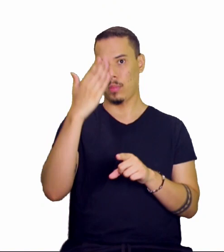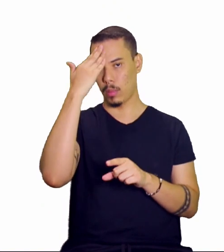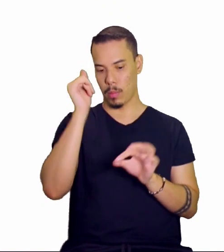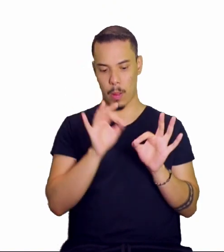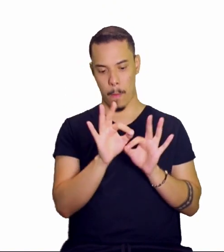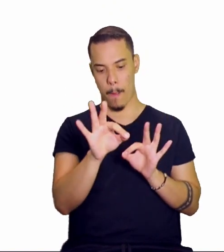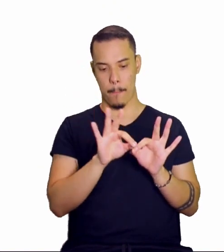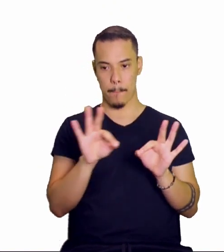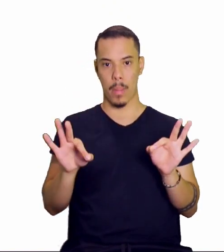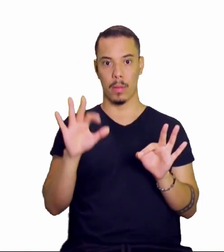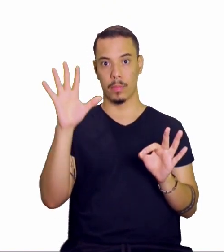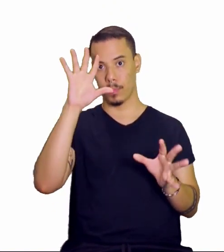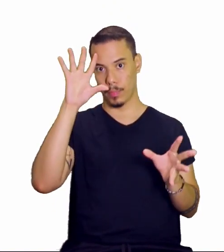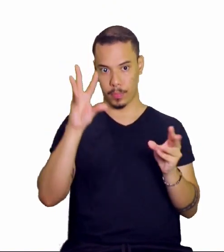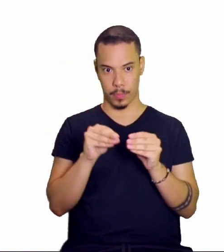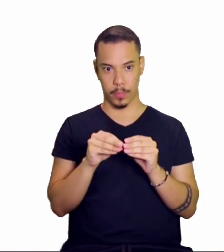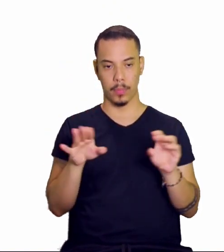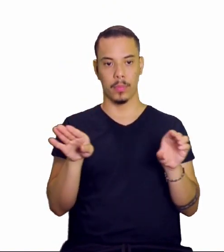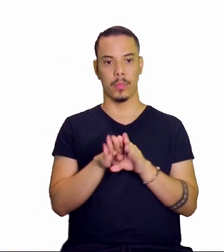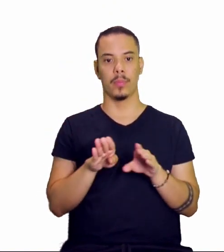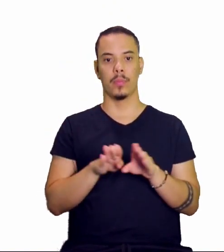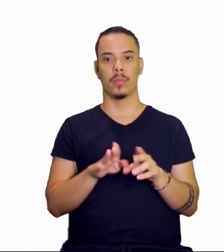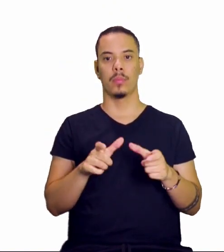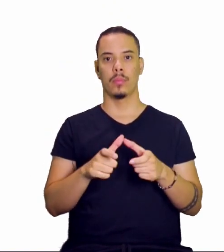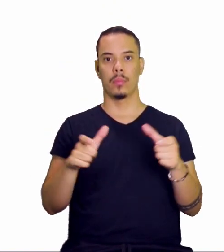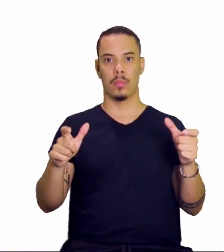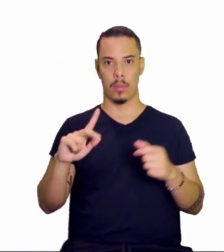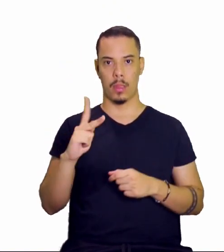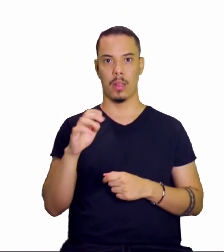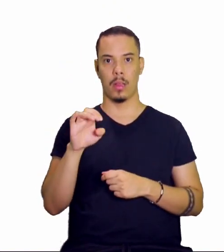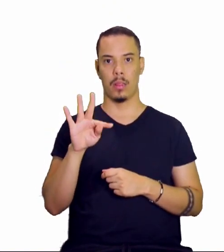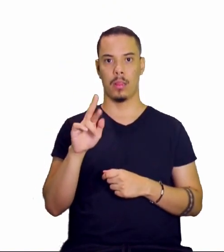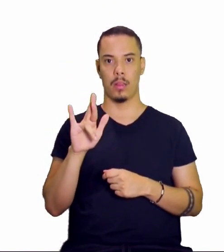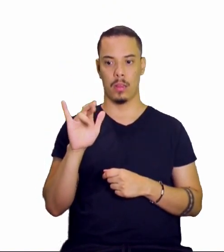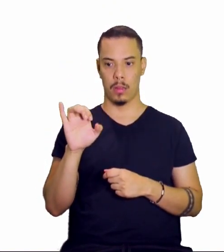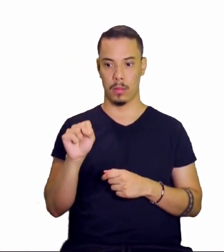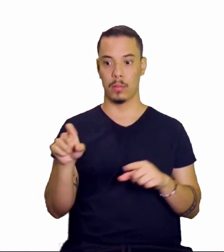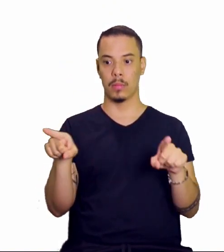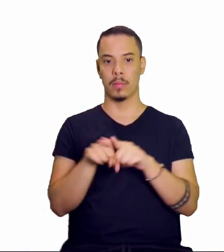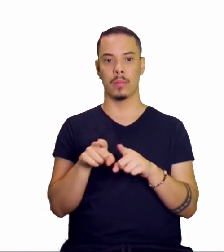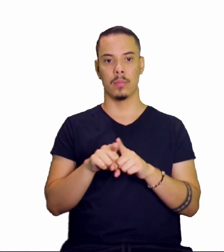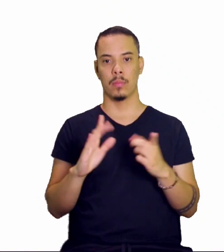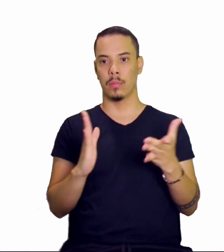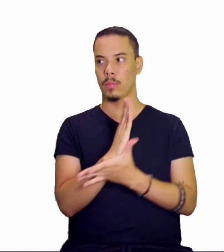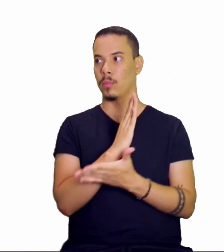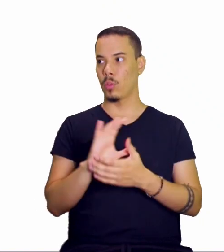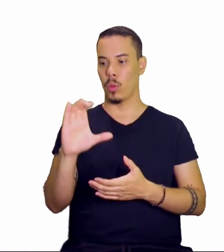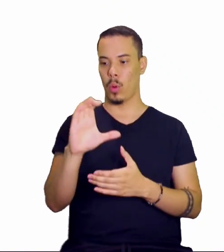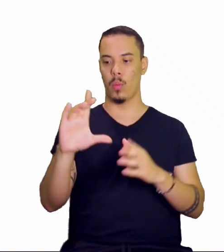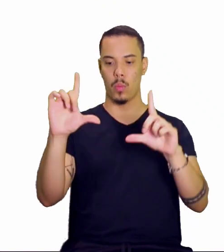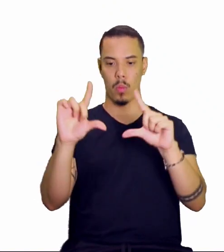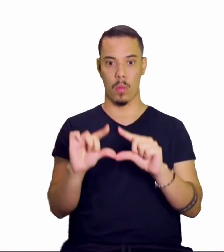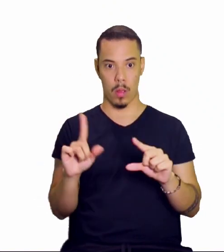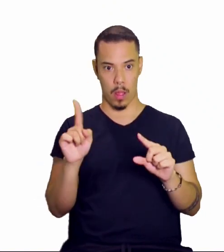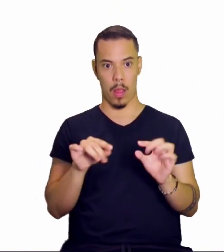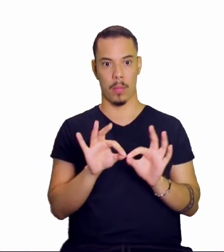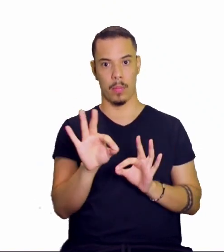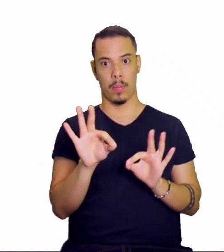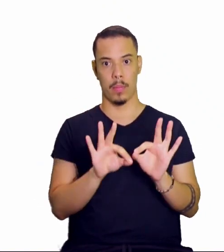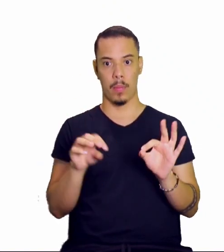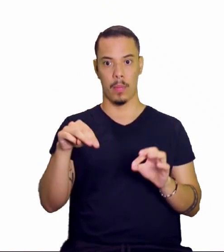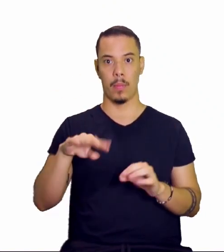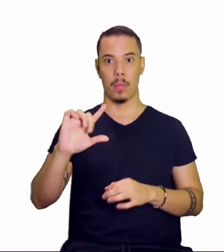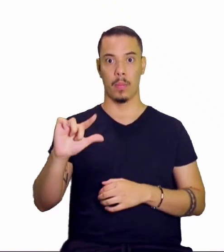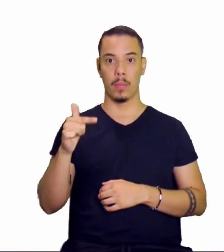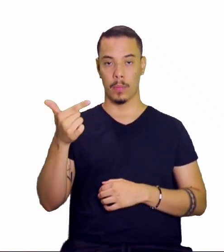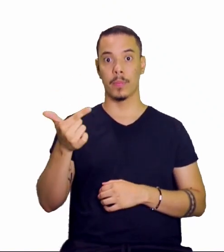né? Geralmente em plantações, como são terrenos maiores, vem hectares, né? Aí, justamente. Aqueles terrenos comerciais menores é em metro quadrado. Aí nós